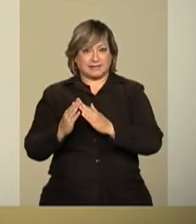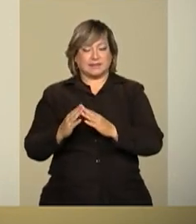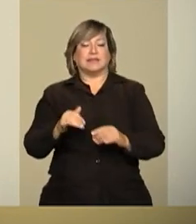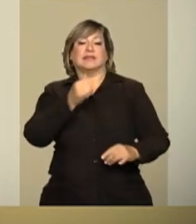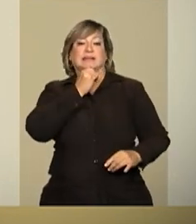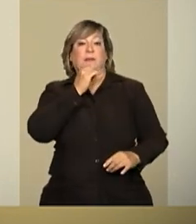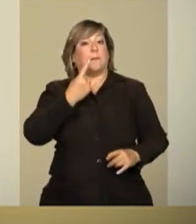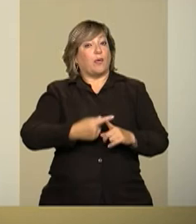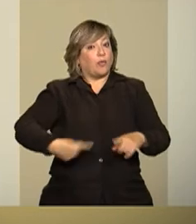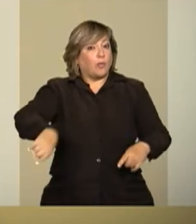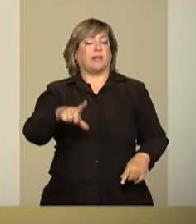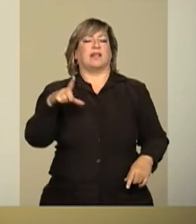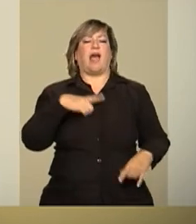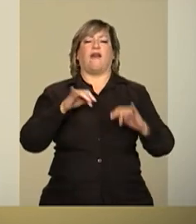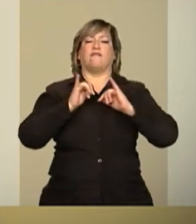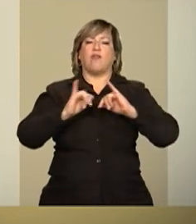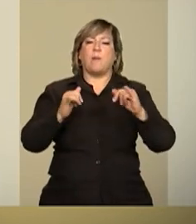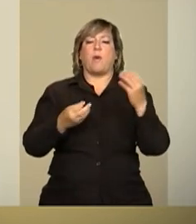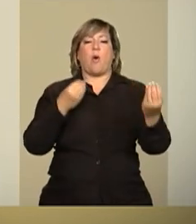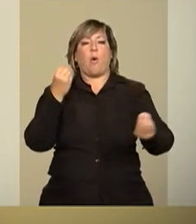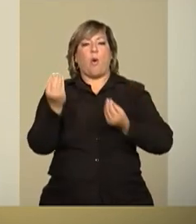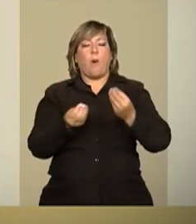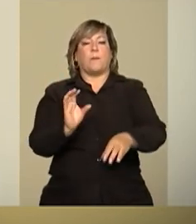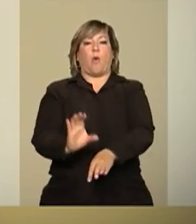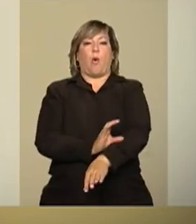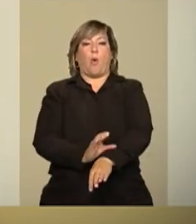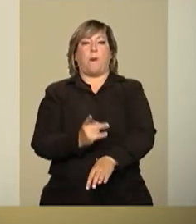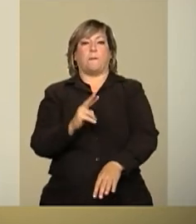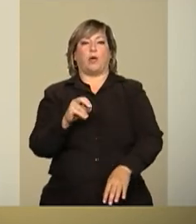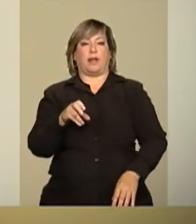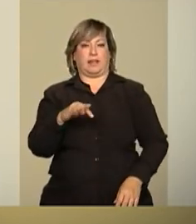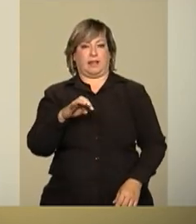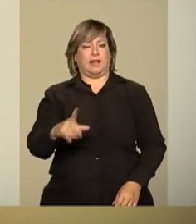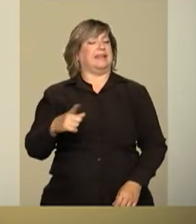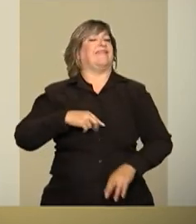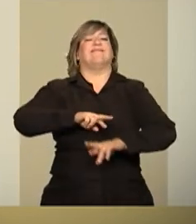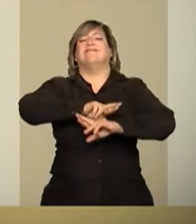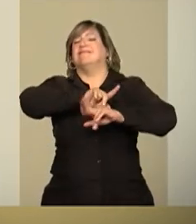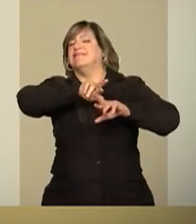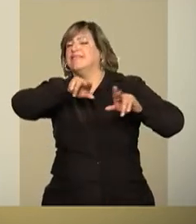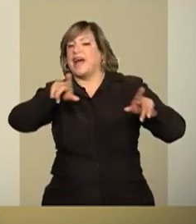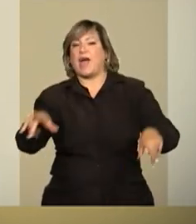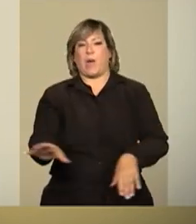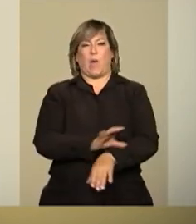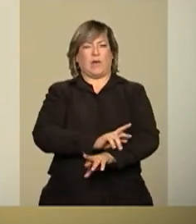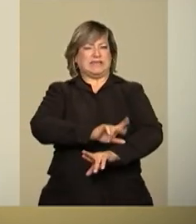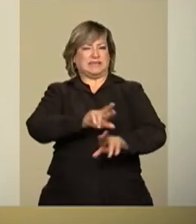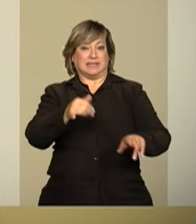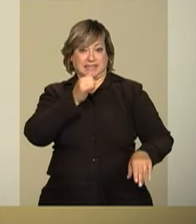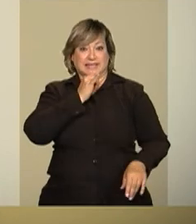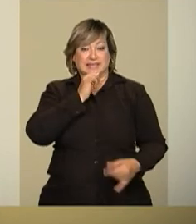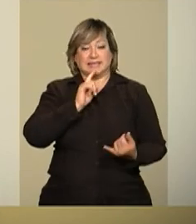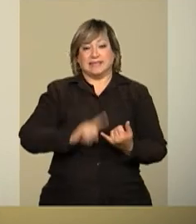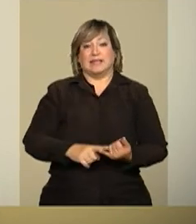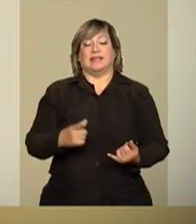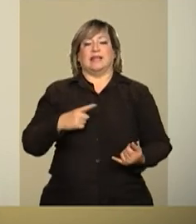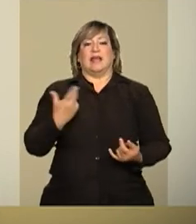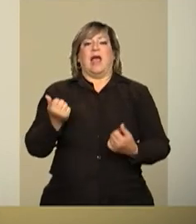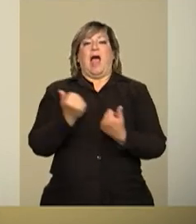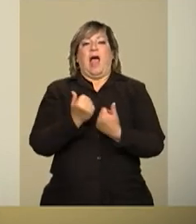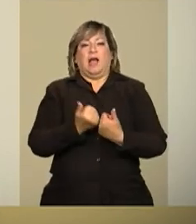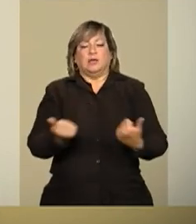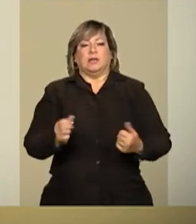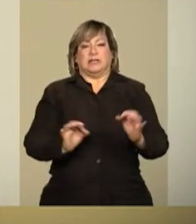pois eles tem todas as informações sobre os cursos do Pronatec são vários tipos de cursos por exemplo Max